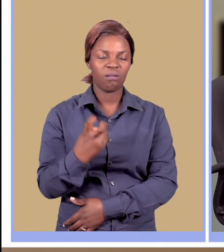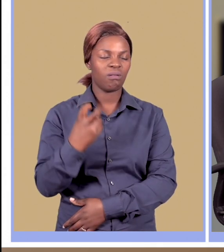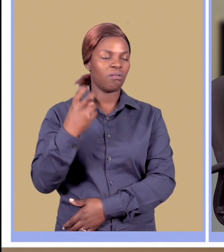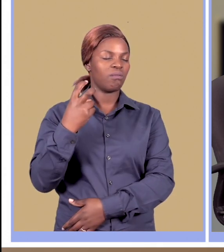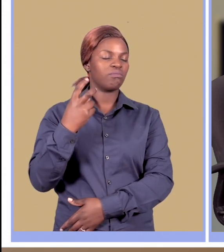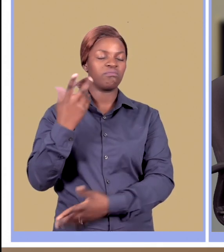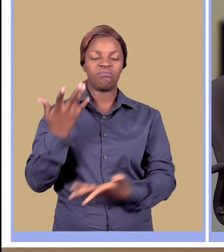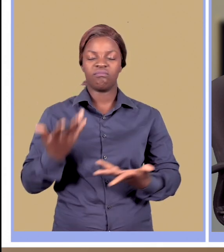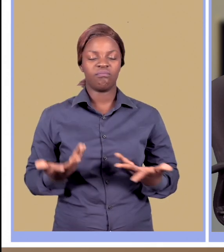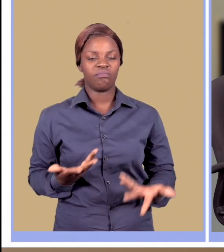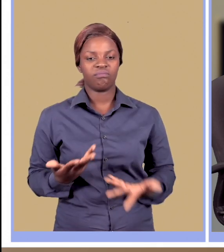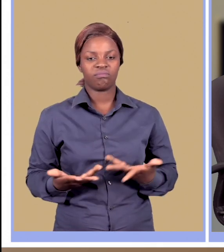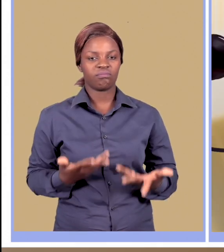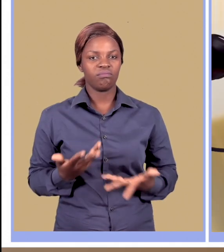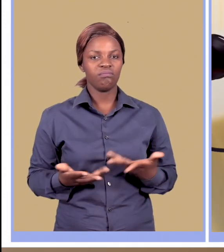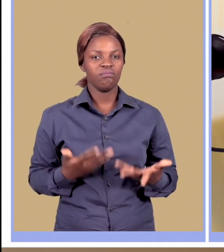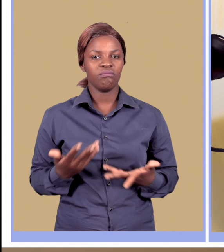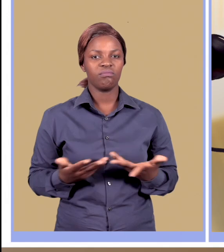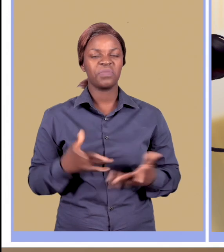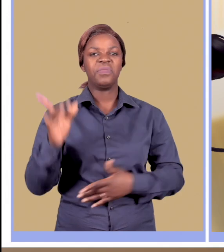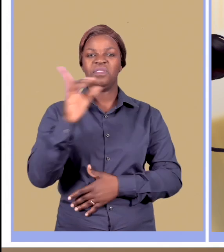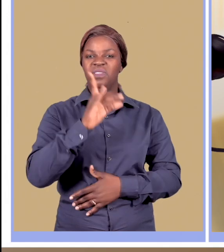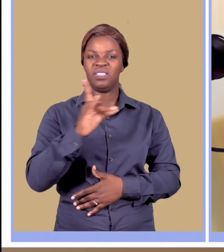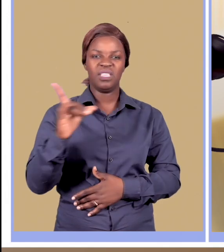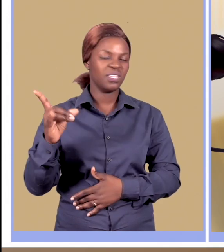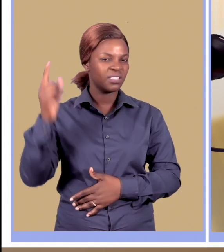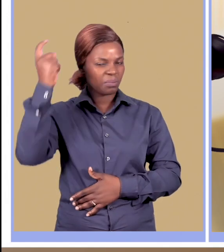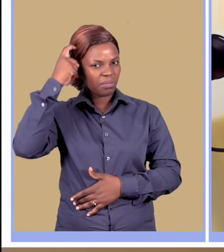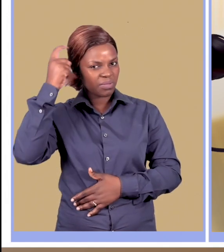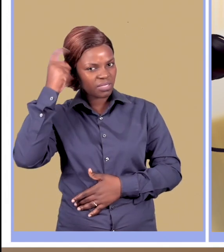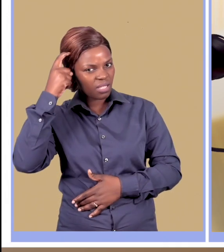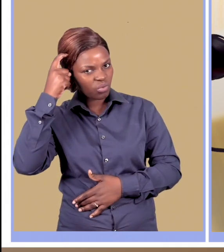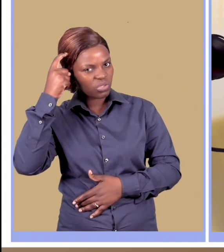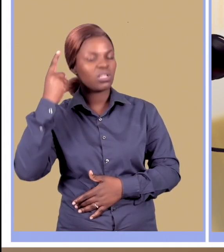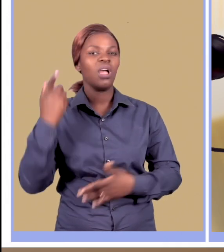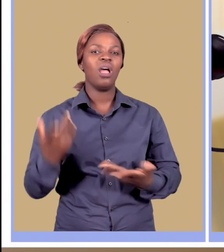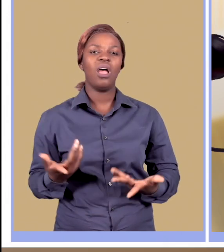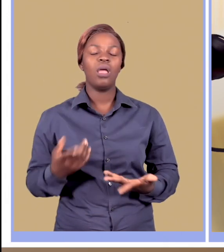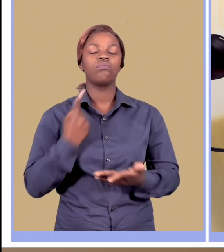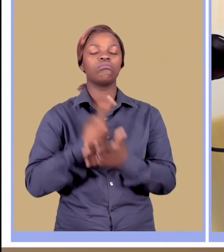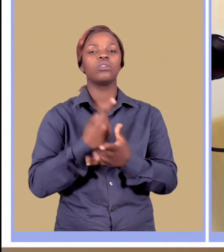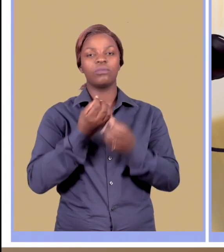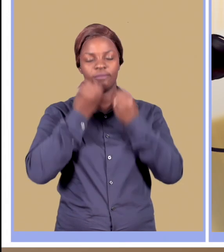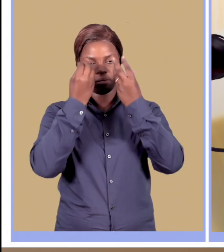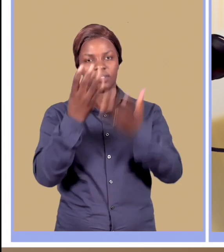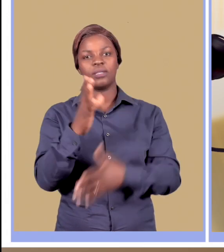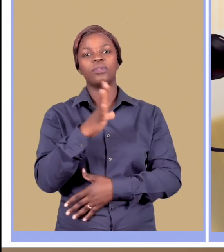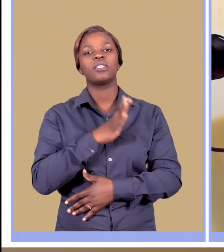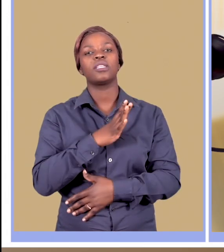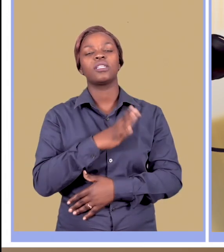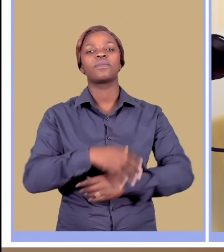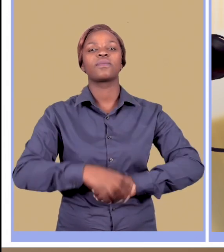uma deficiência com deficiência psicomotora, é uma deficiência intelectual. A informação tem que